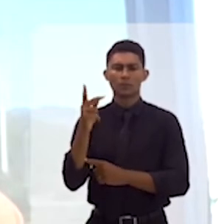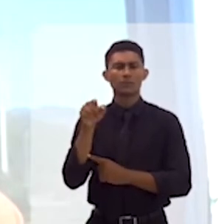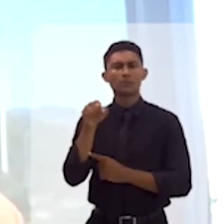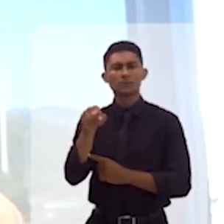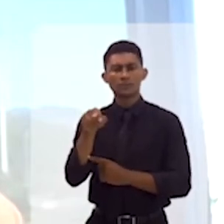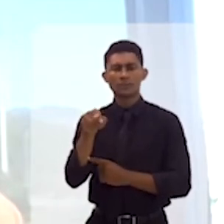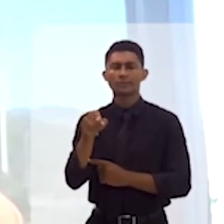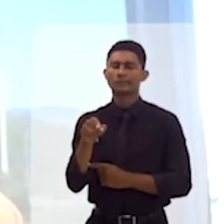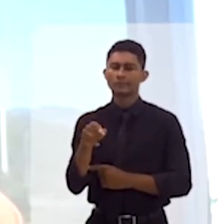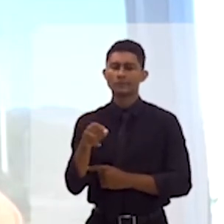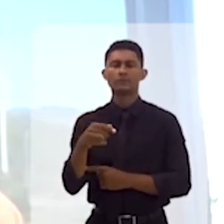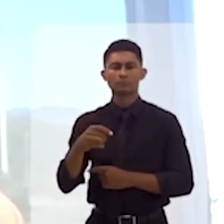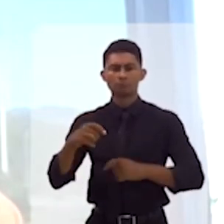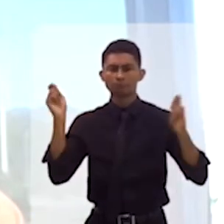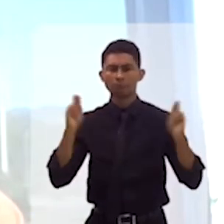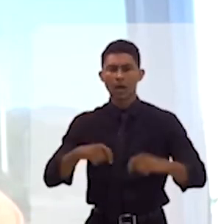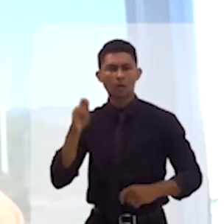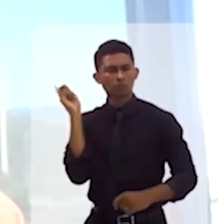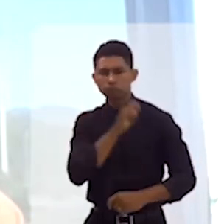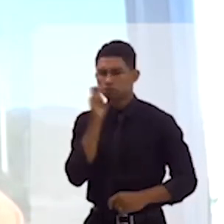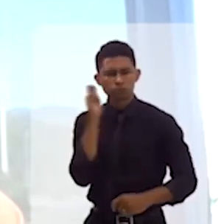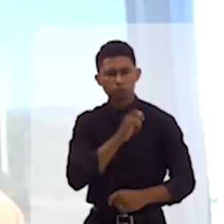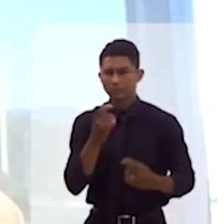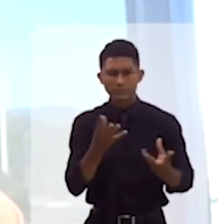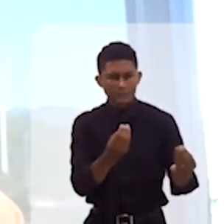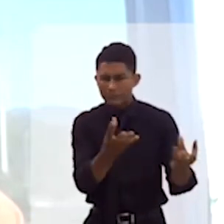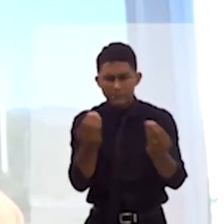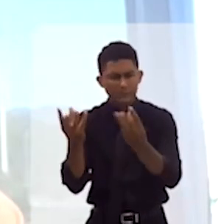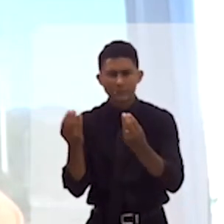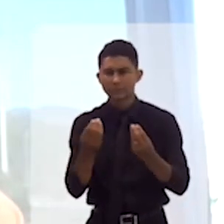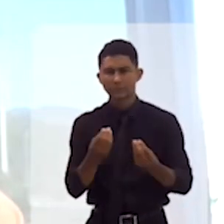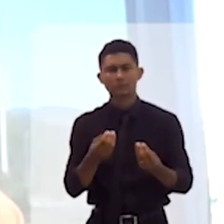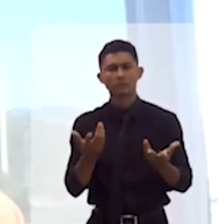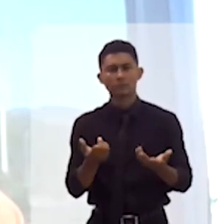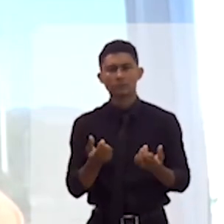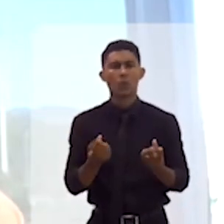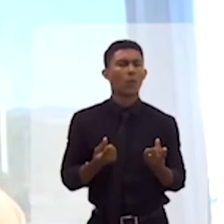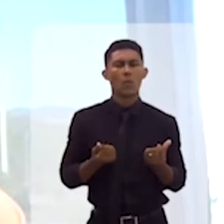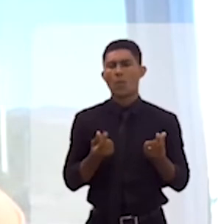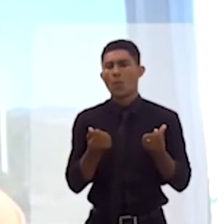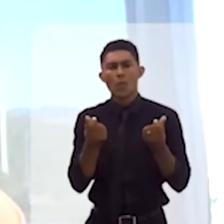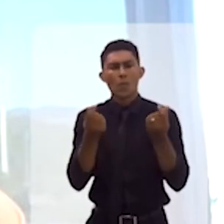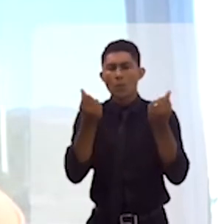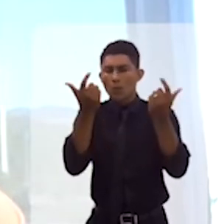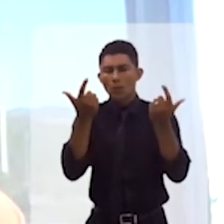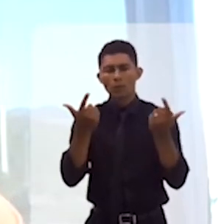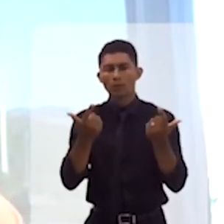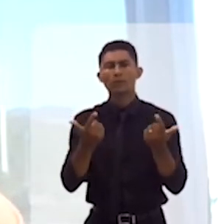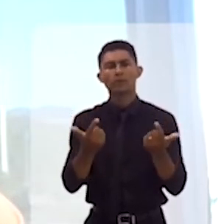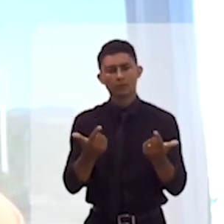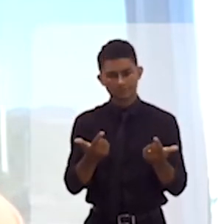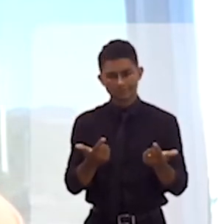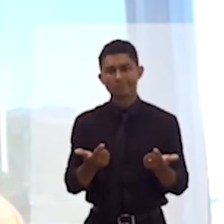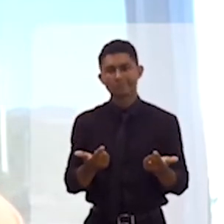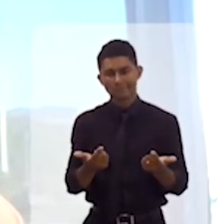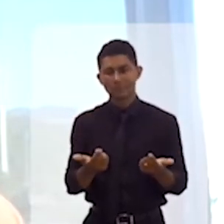bastante intensiva em energia, né? Então, um dos grandes custos para a produção do hidrogênio é exatamente a energia elétrica. Então,